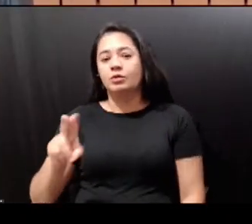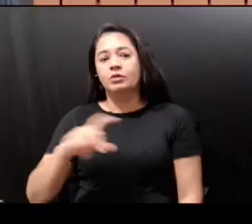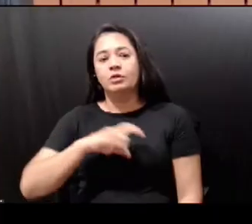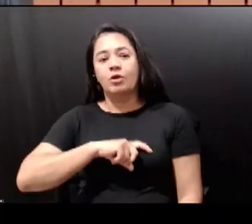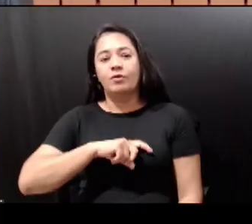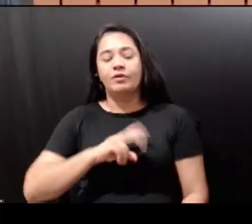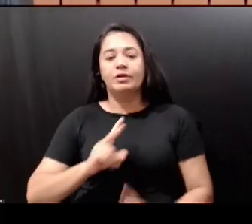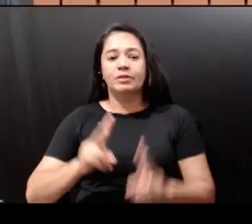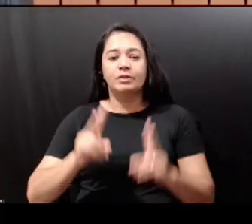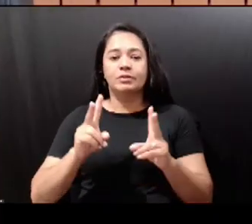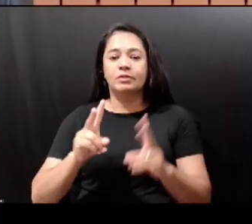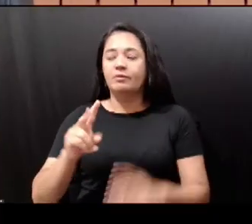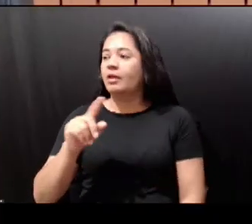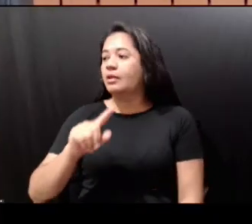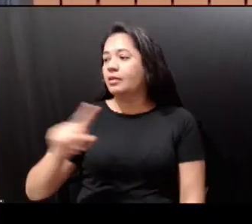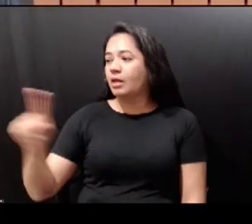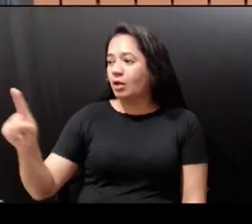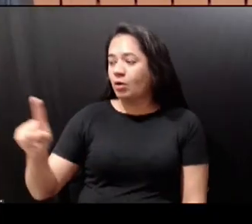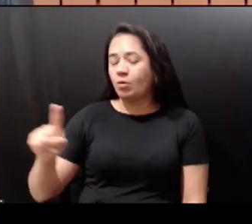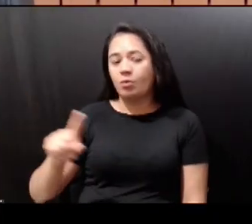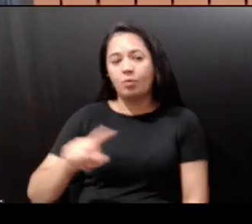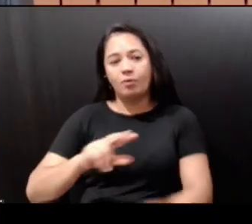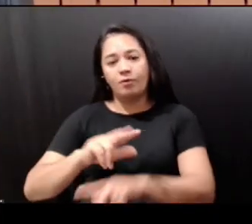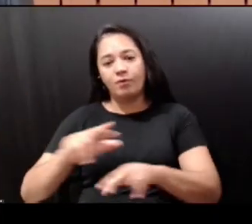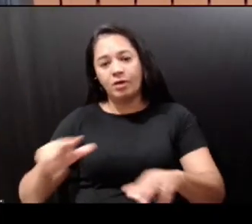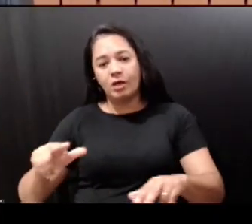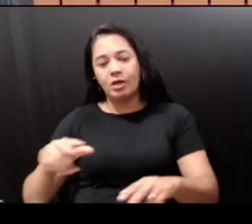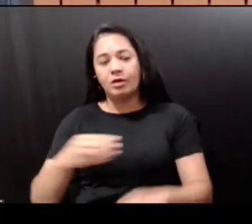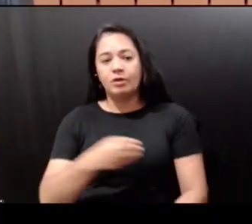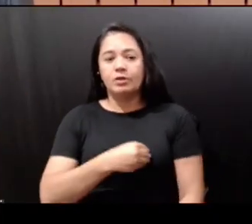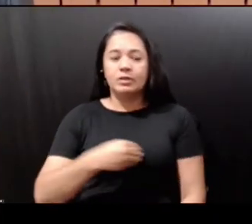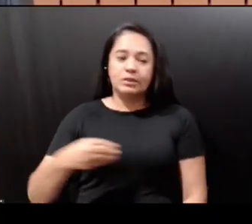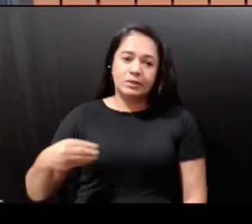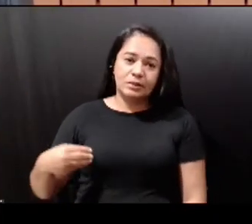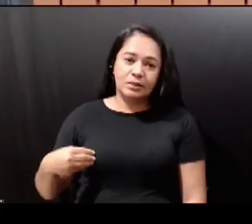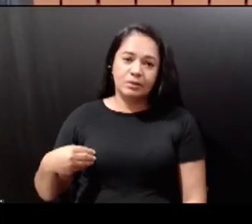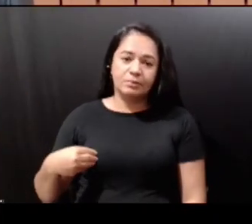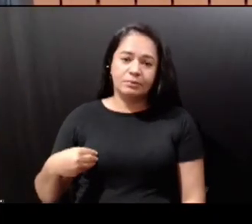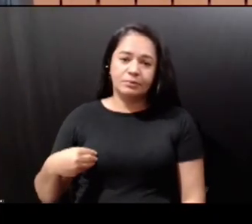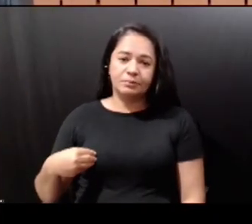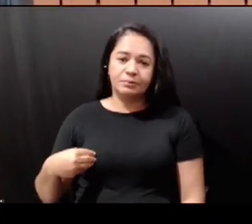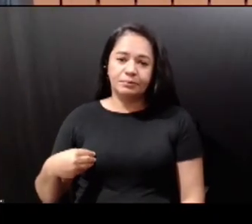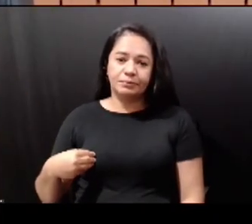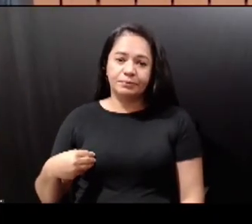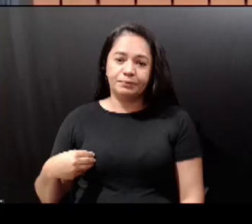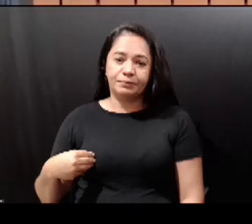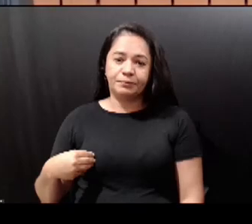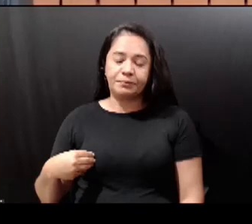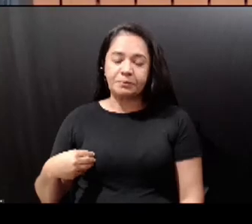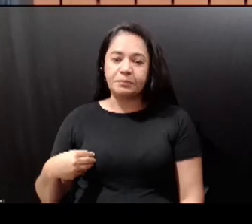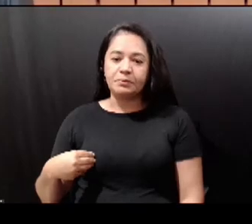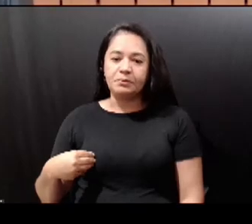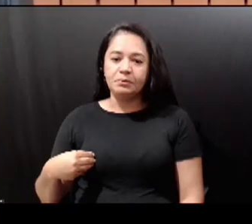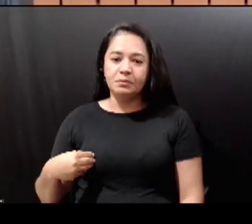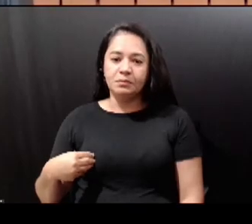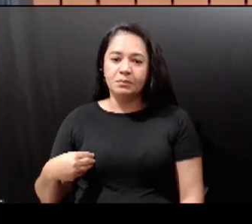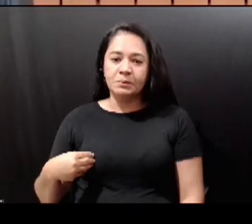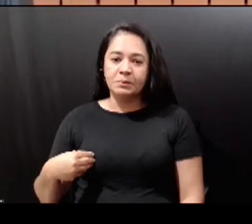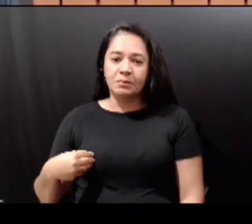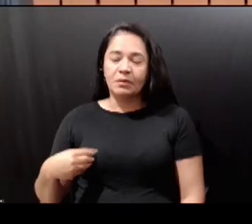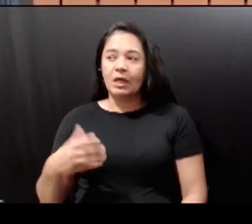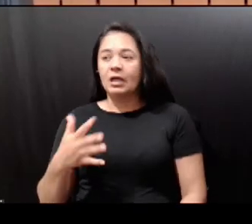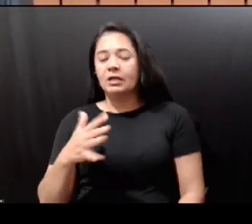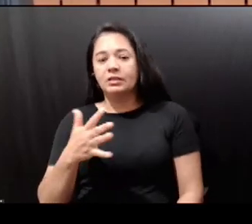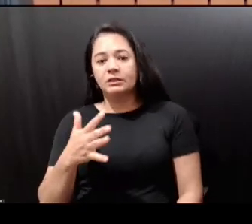nega vários exames às pessoas. Quando não nega a questão dos exames, também